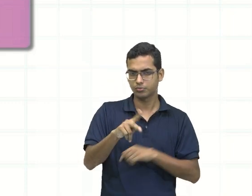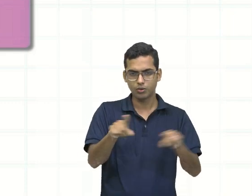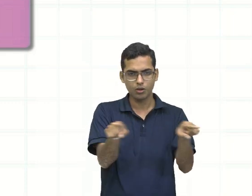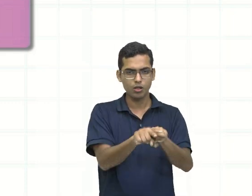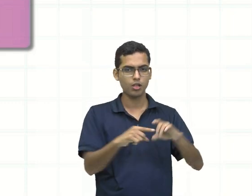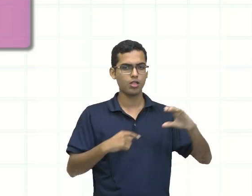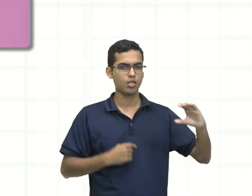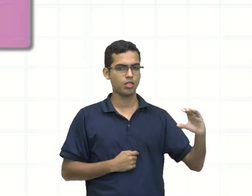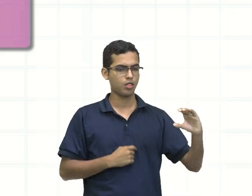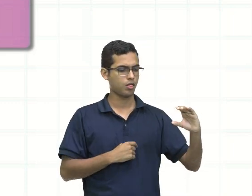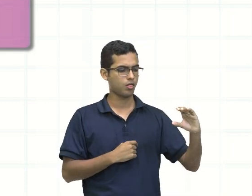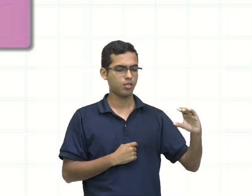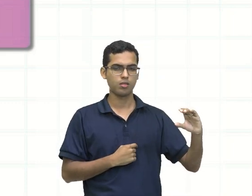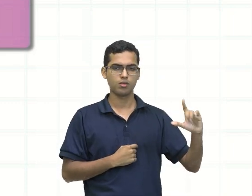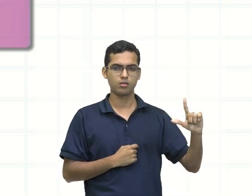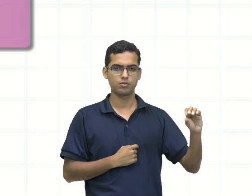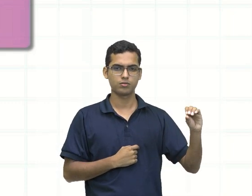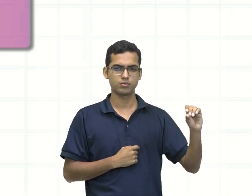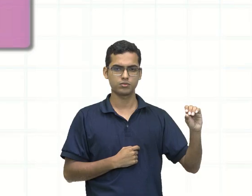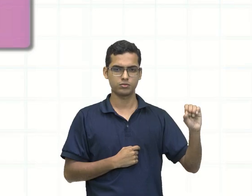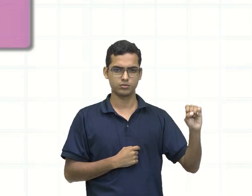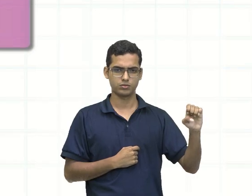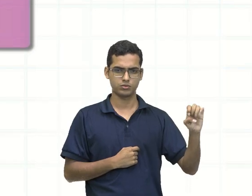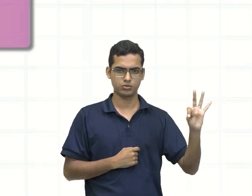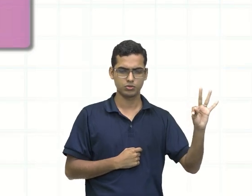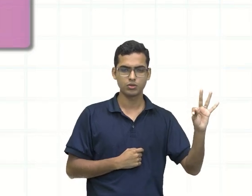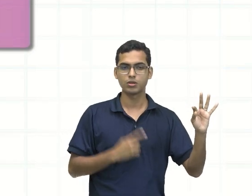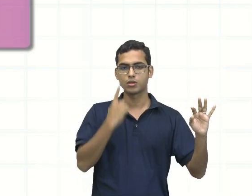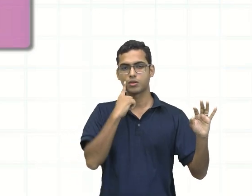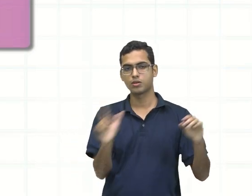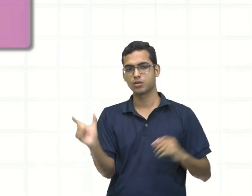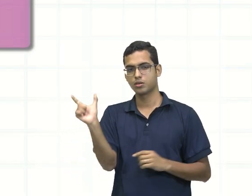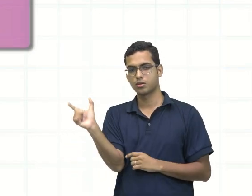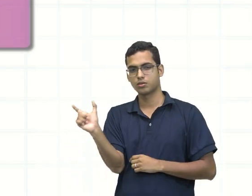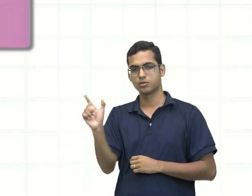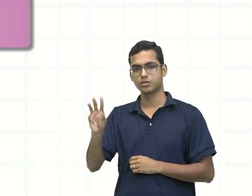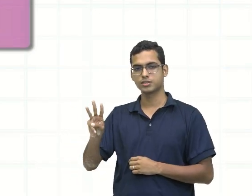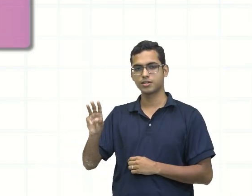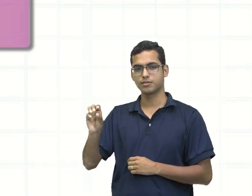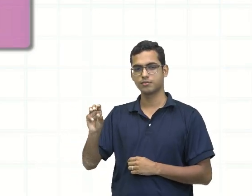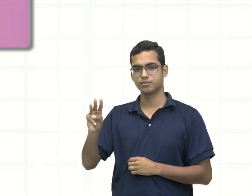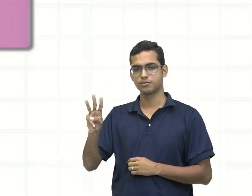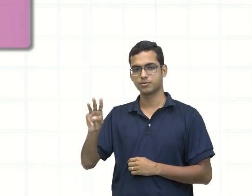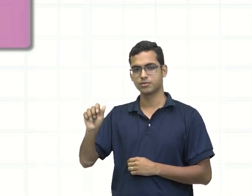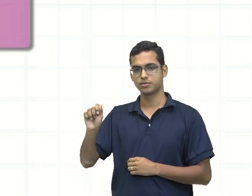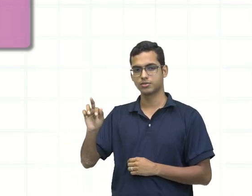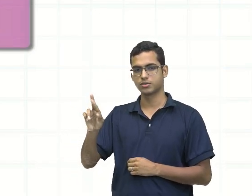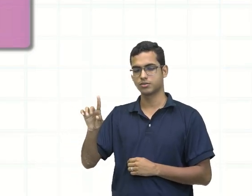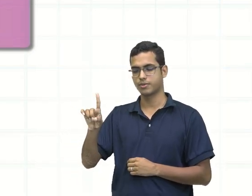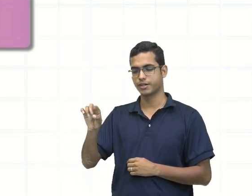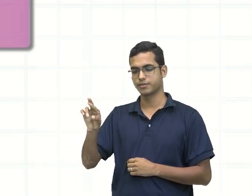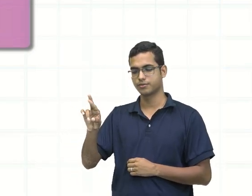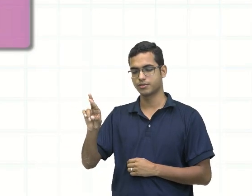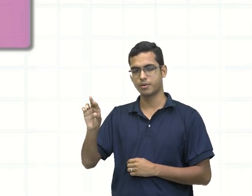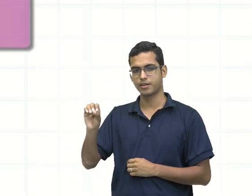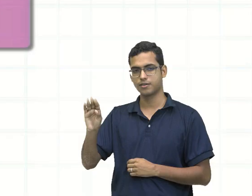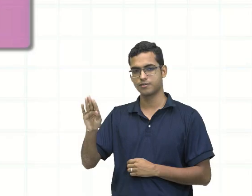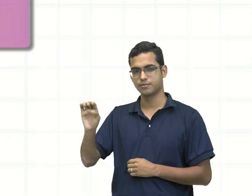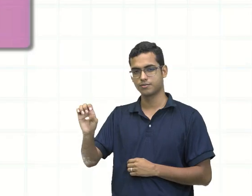Wardrobe. Wardrobe. Wardrobe. Como é nos Estados Unidos?